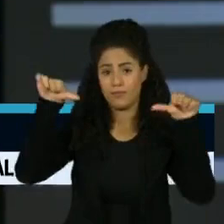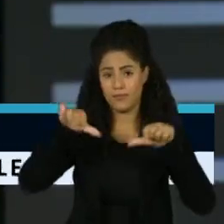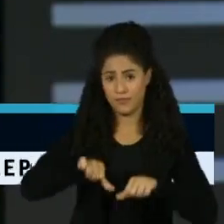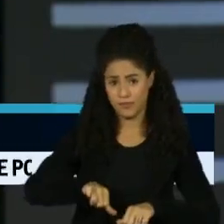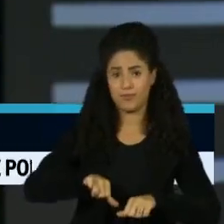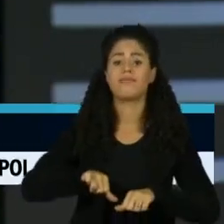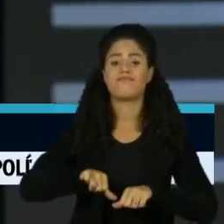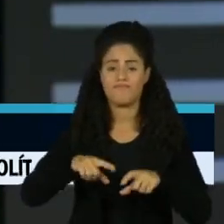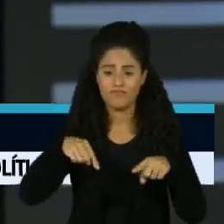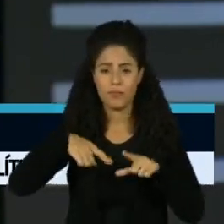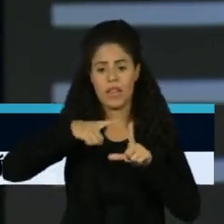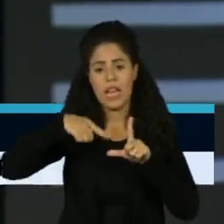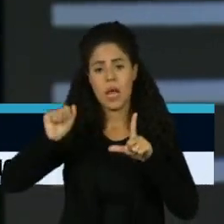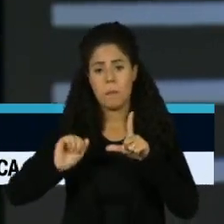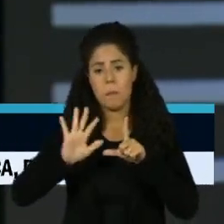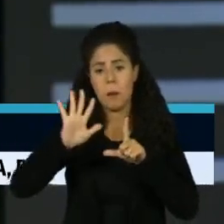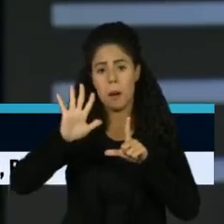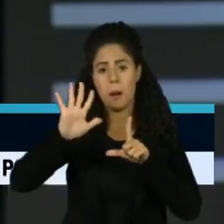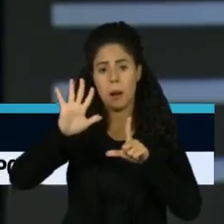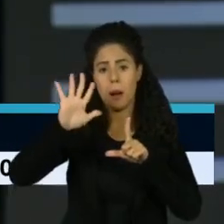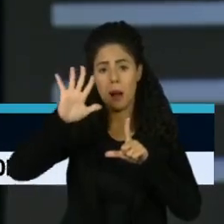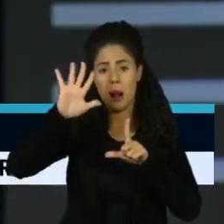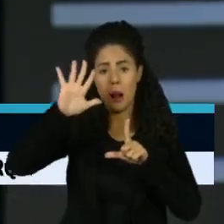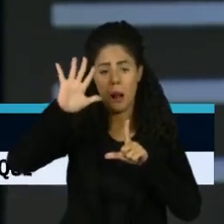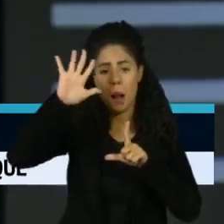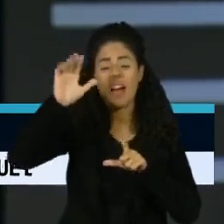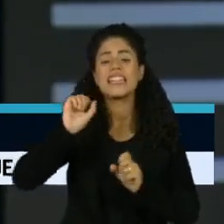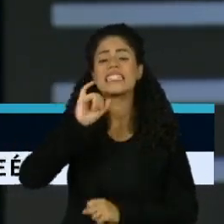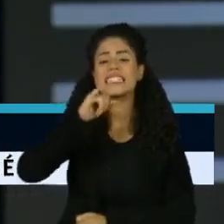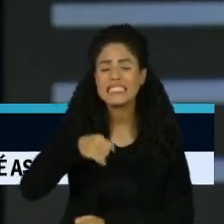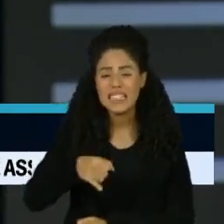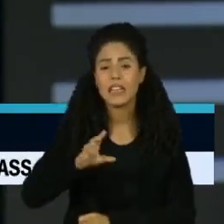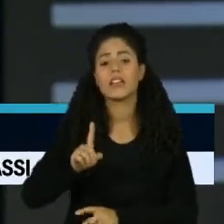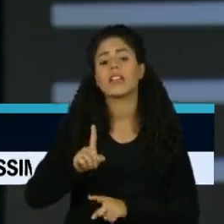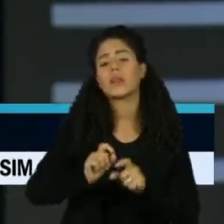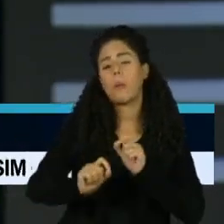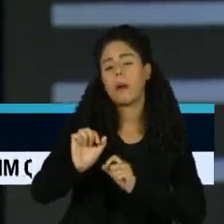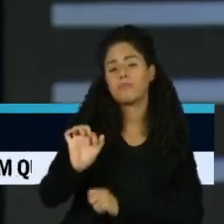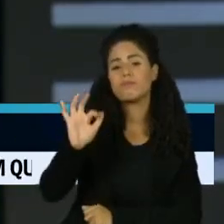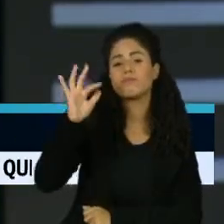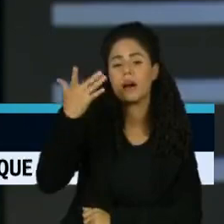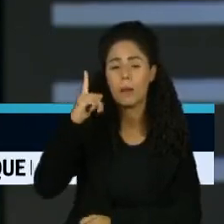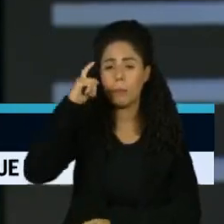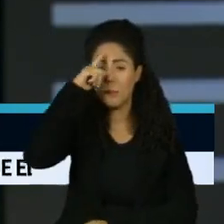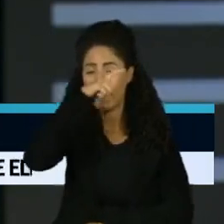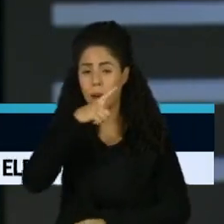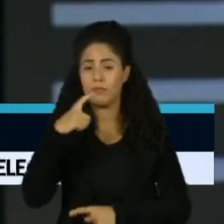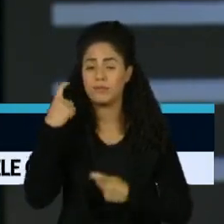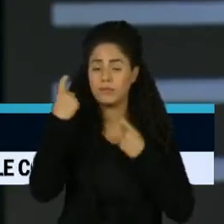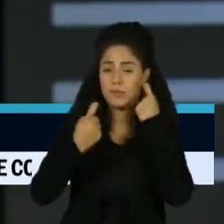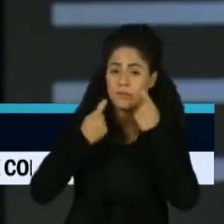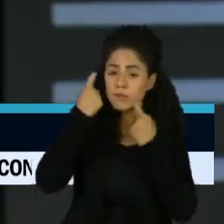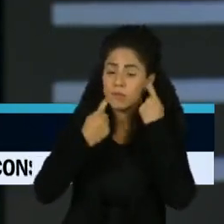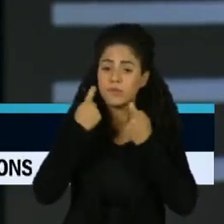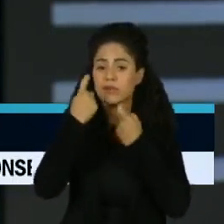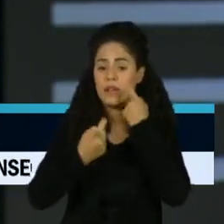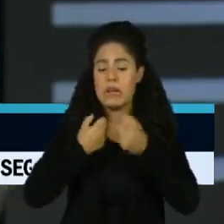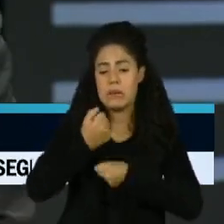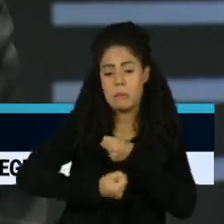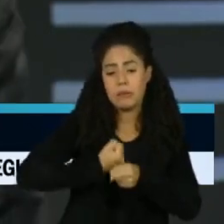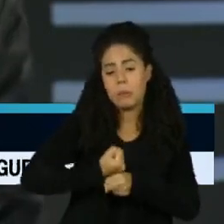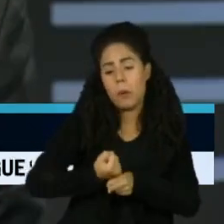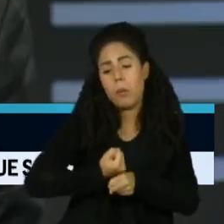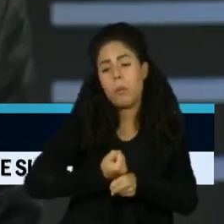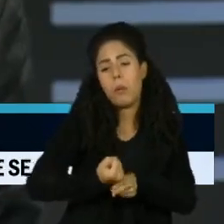ruim o matar uma ventilação estrutura tentar indicando de maneira preocupante se manter mais tempo do que